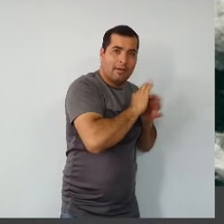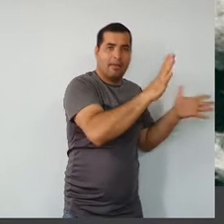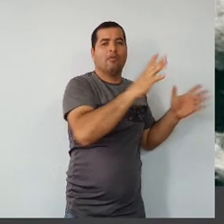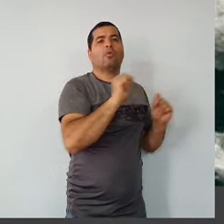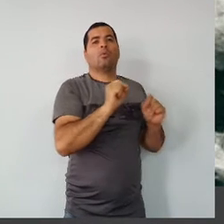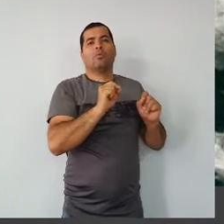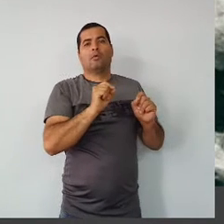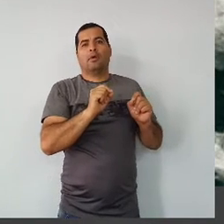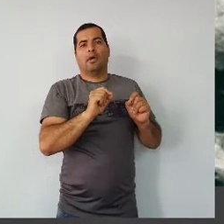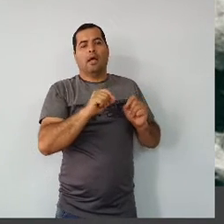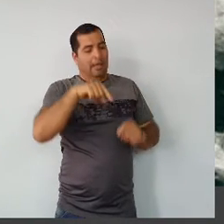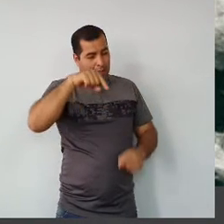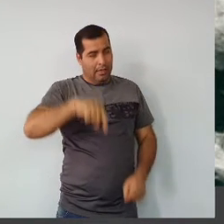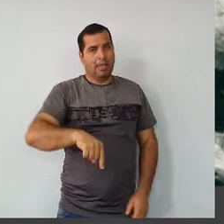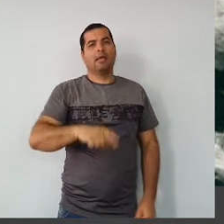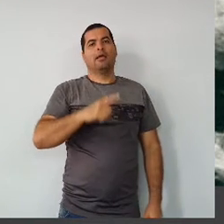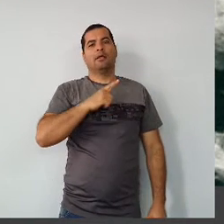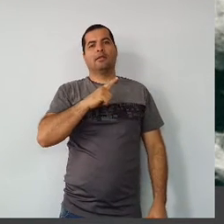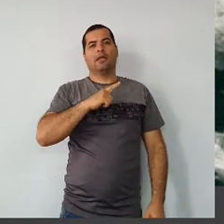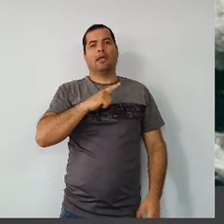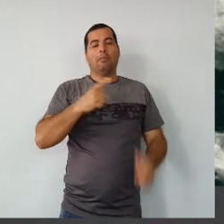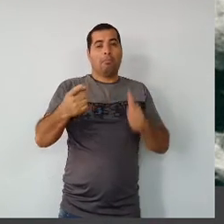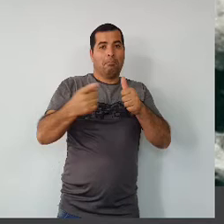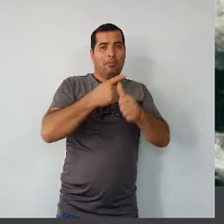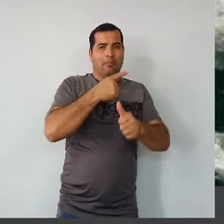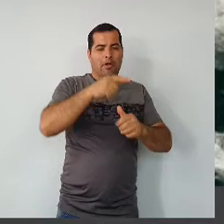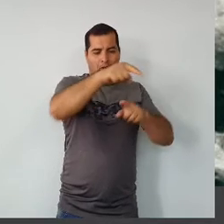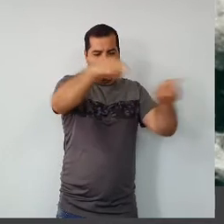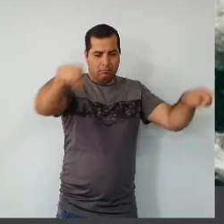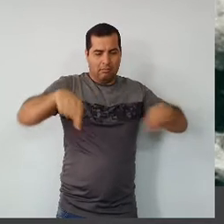autoriza o primeiro loteamento no ano de